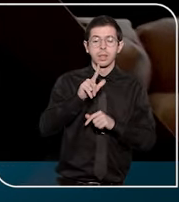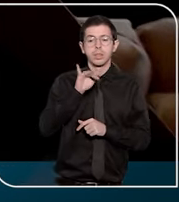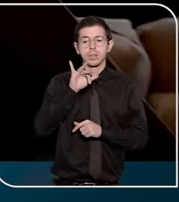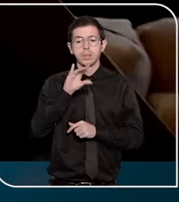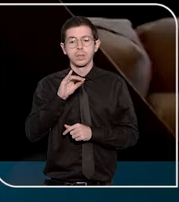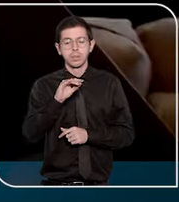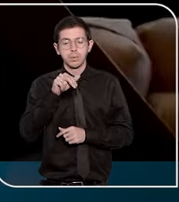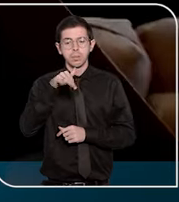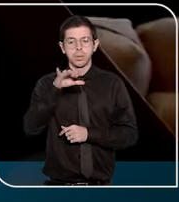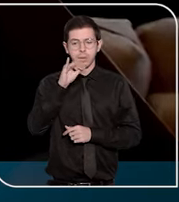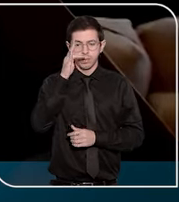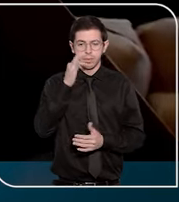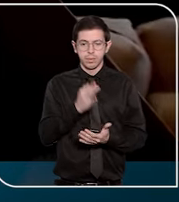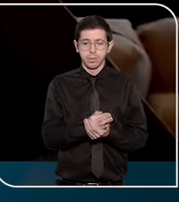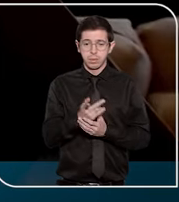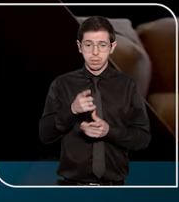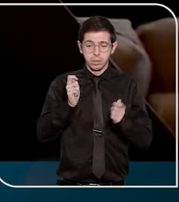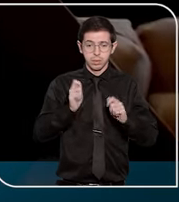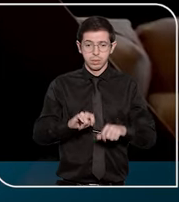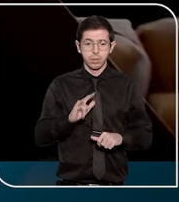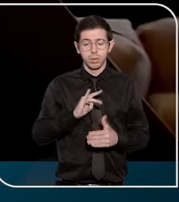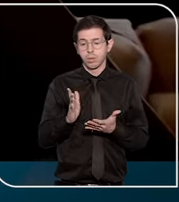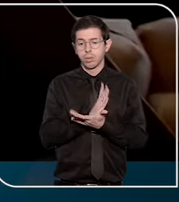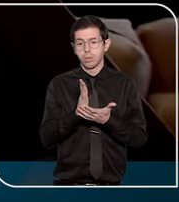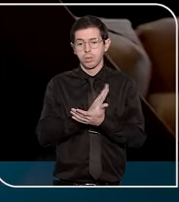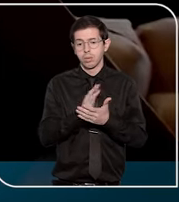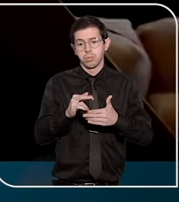Então é possível, isso é possível em qualquer grau